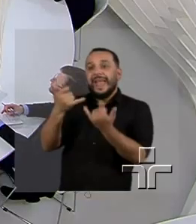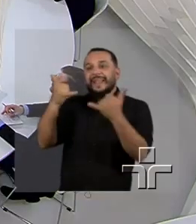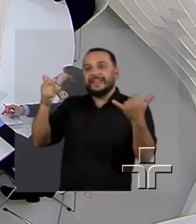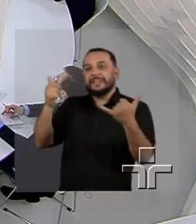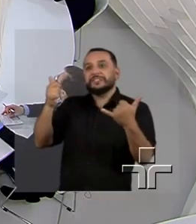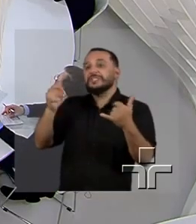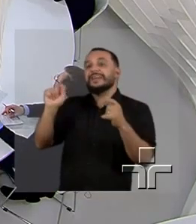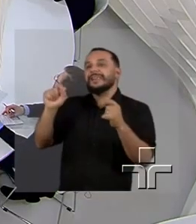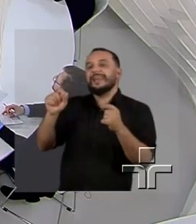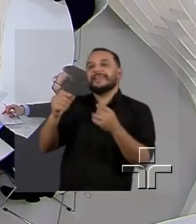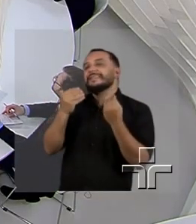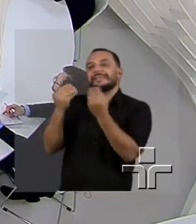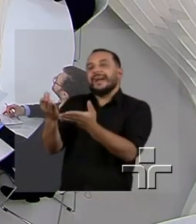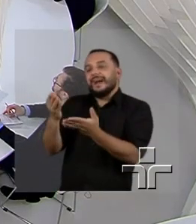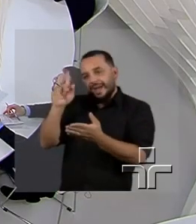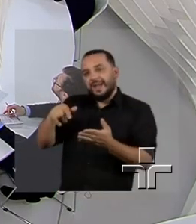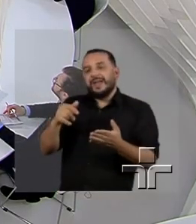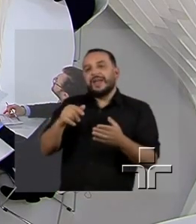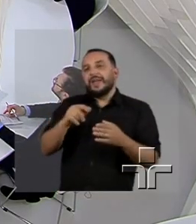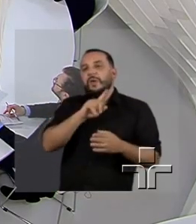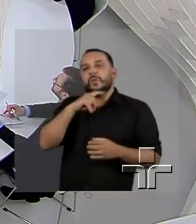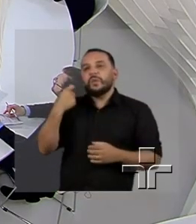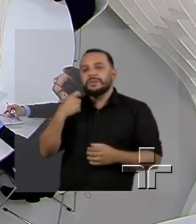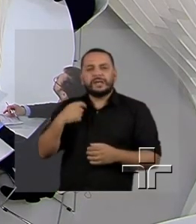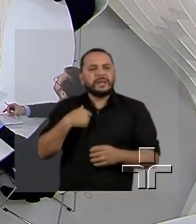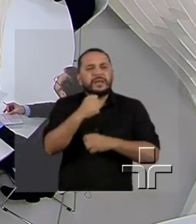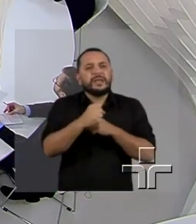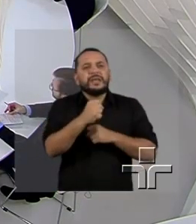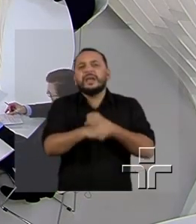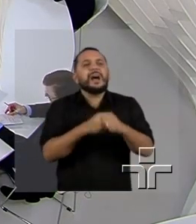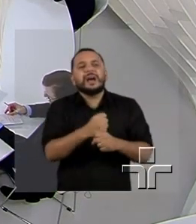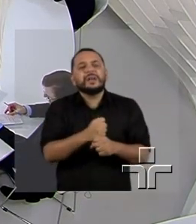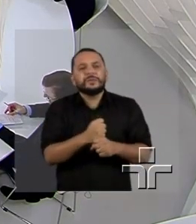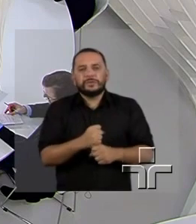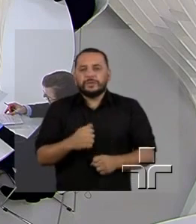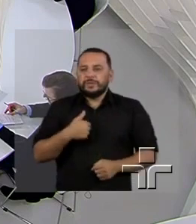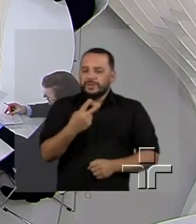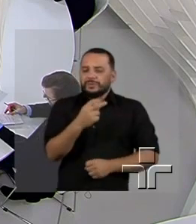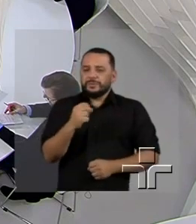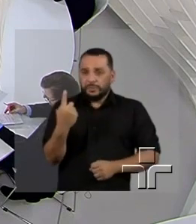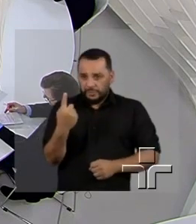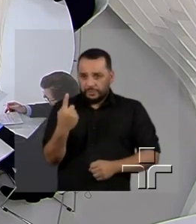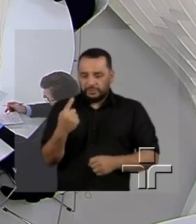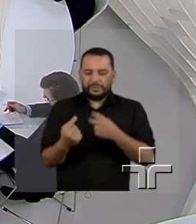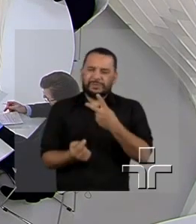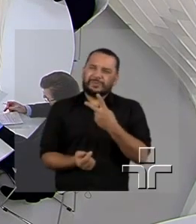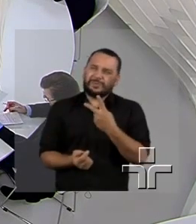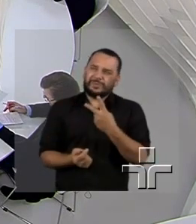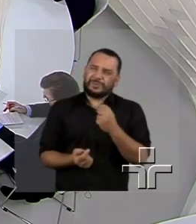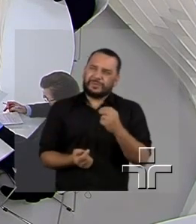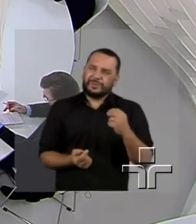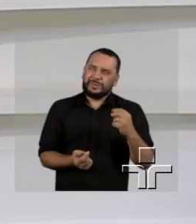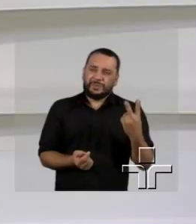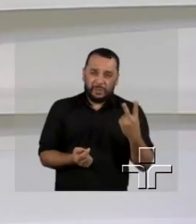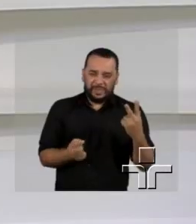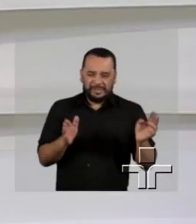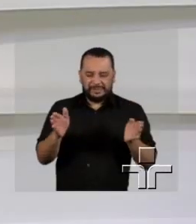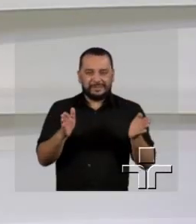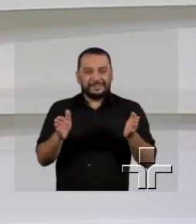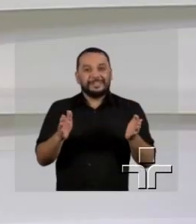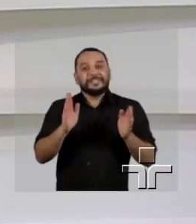ideologia não tem nada a ver com isso, acho que está fazendo uma confusão aí que descabida. Né? General, o senhor viajou bastante